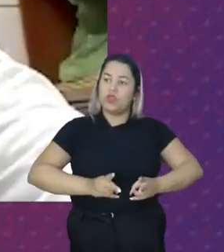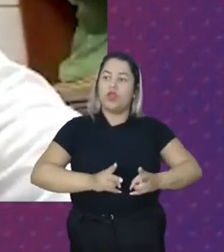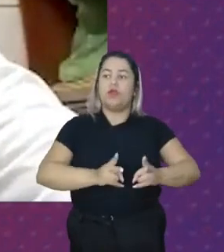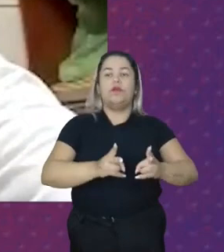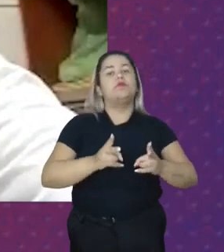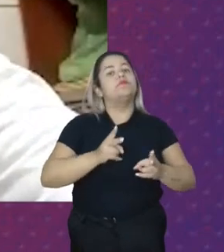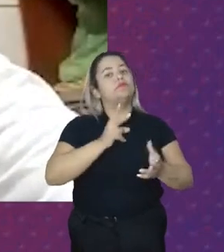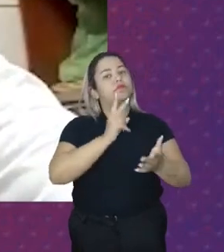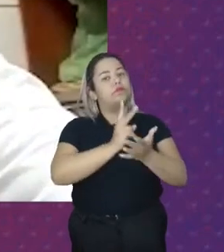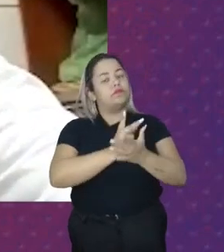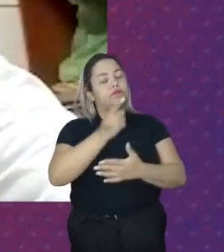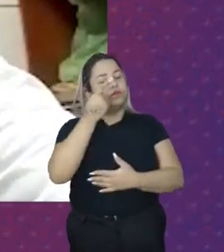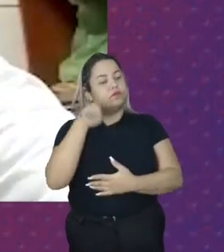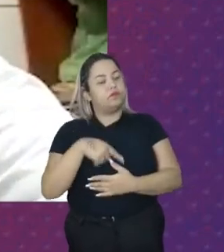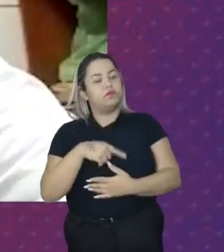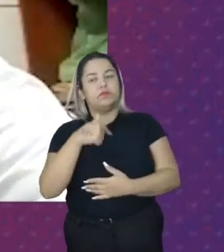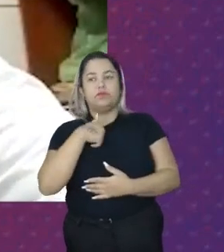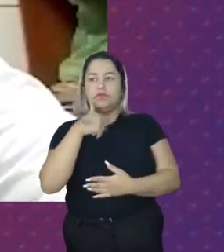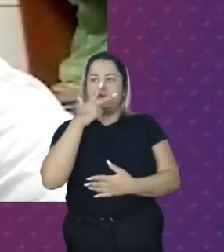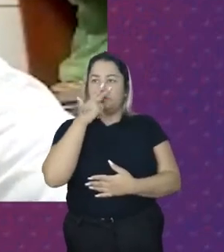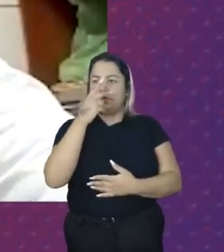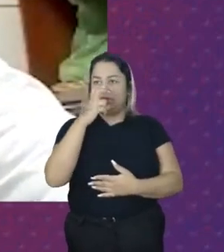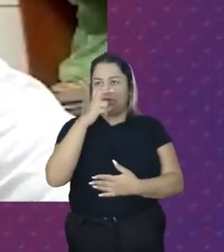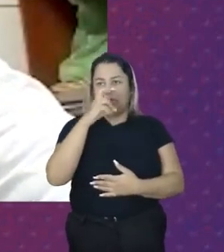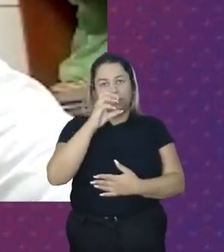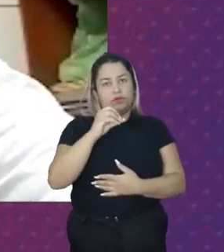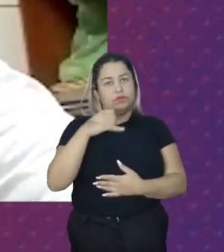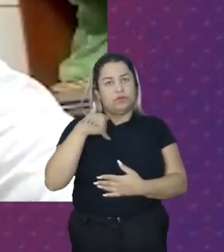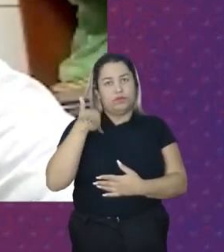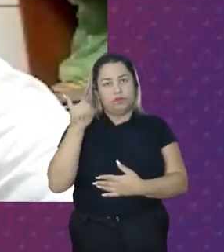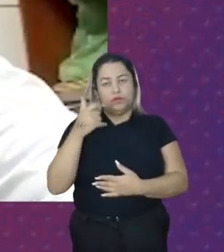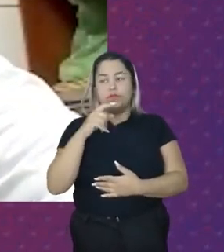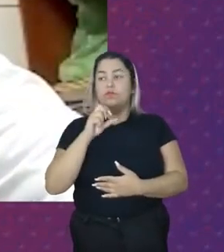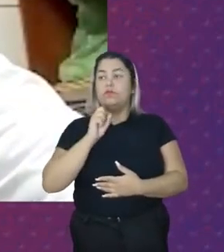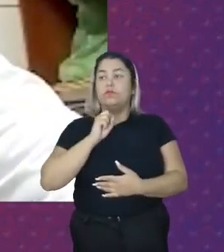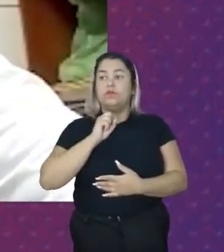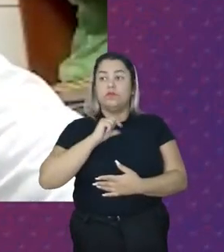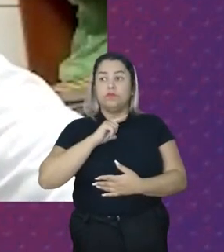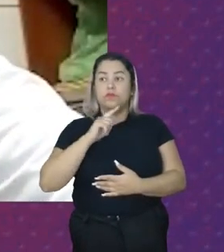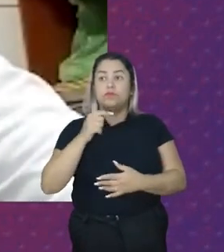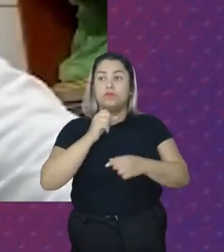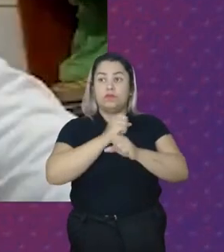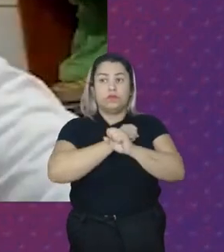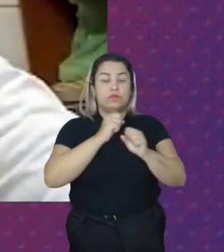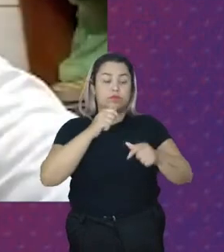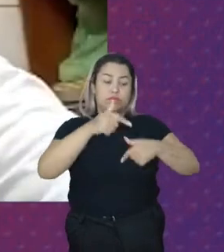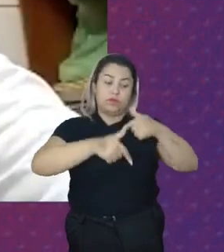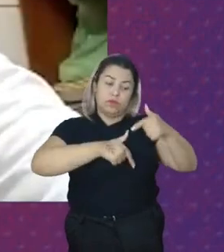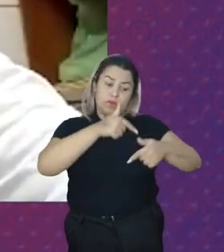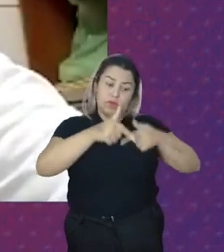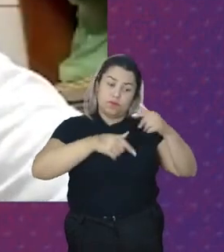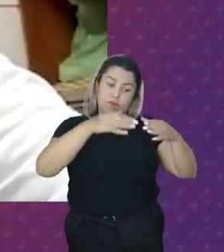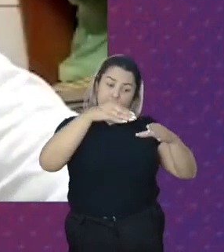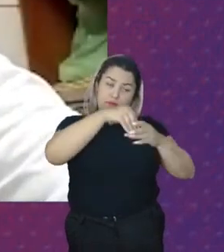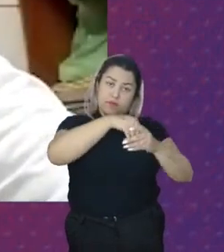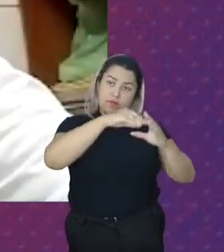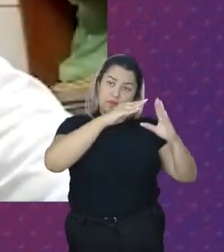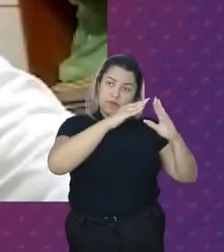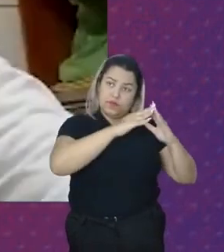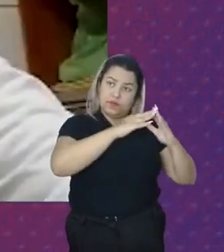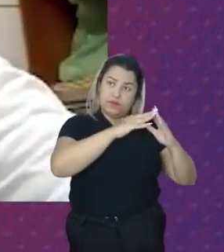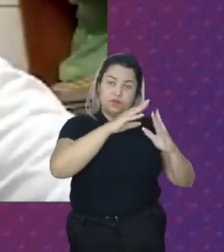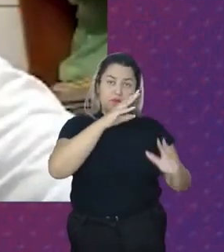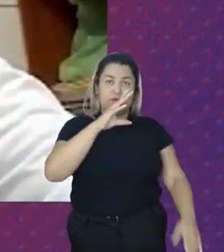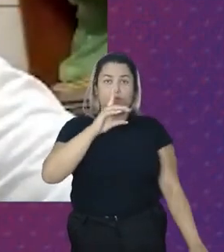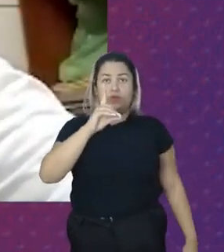mesma Achava Até os meus 50 anos Eu achava Que eu só tinha Capacidade De fazer Tarefas domésticas E aí Com o